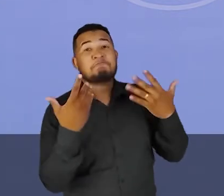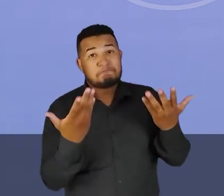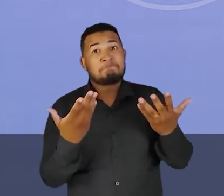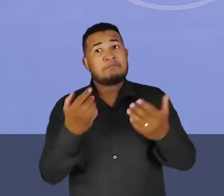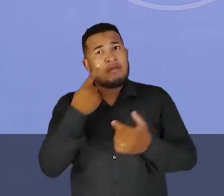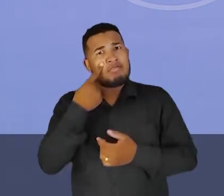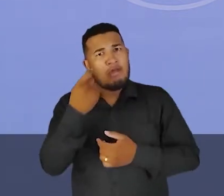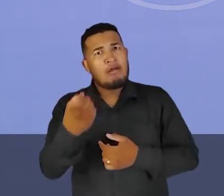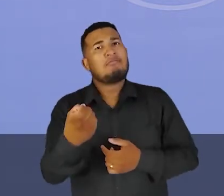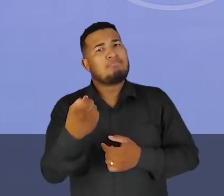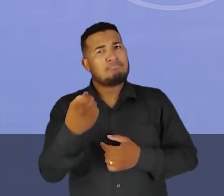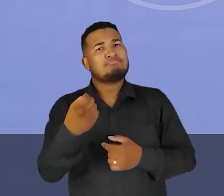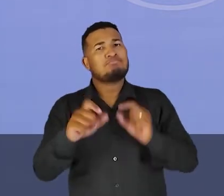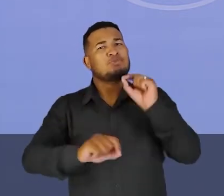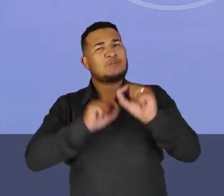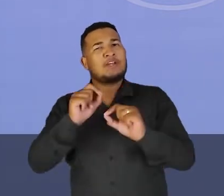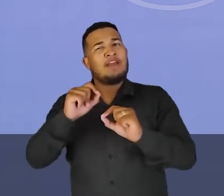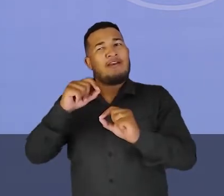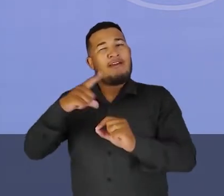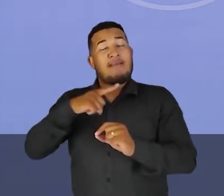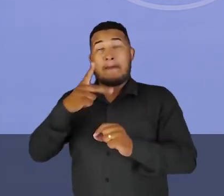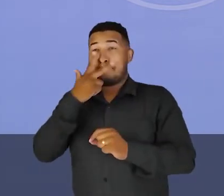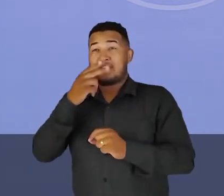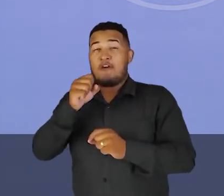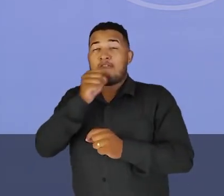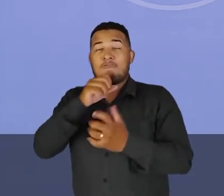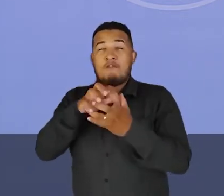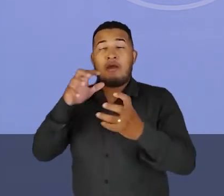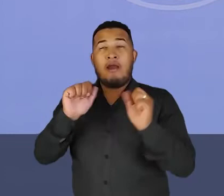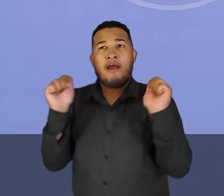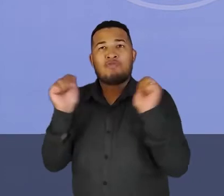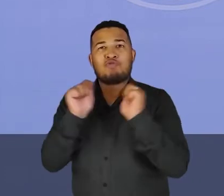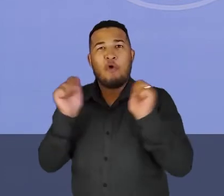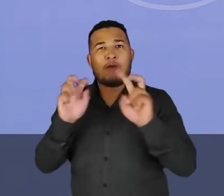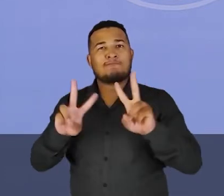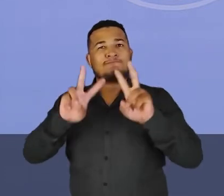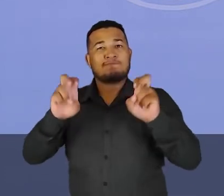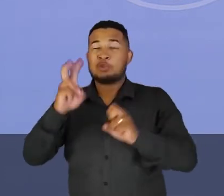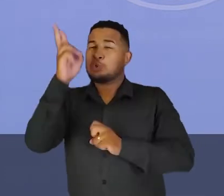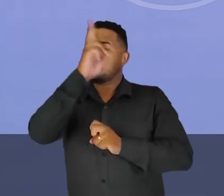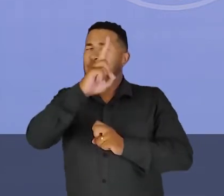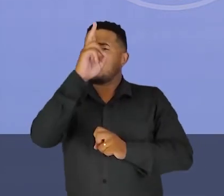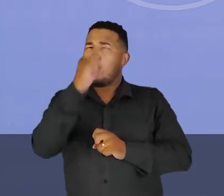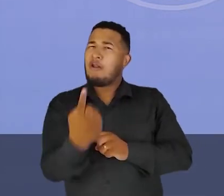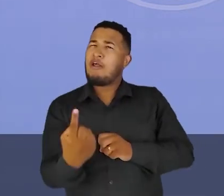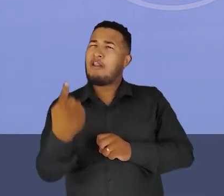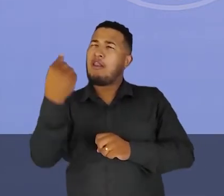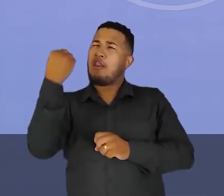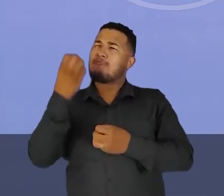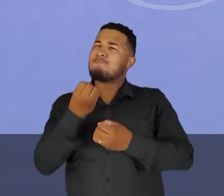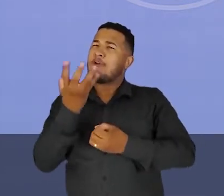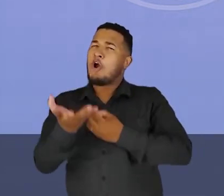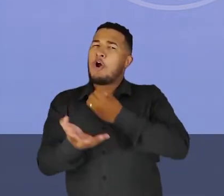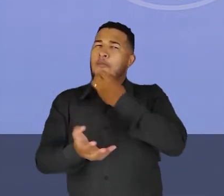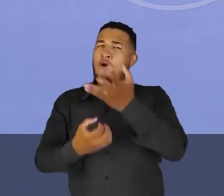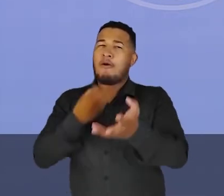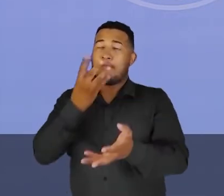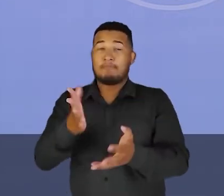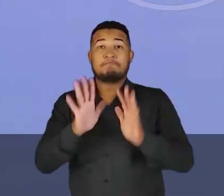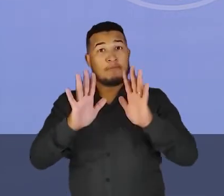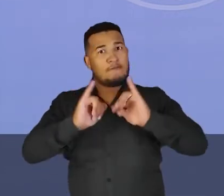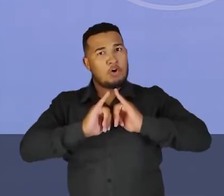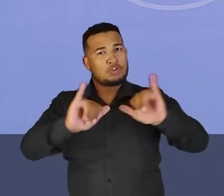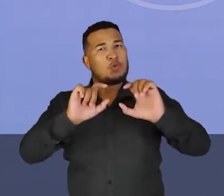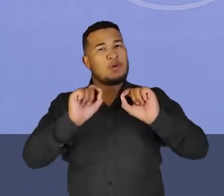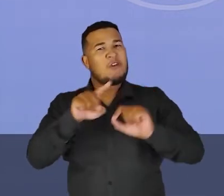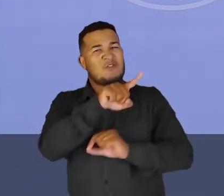É interessante, eles adoram falar sobre histórias do passado. E eu vou te dizer uma coisa,